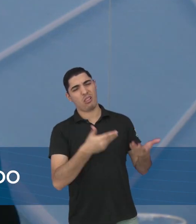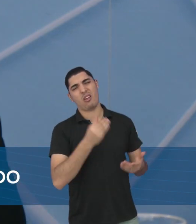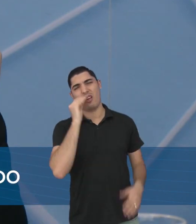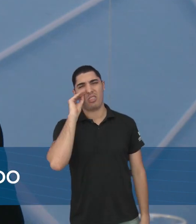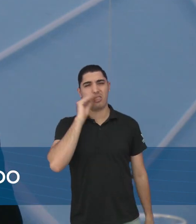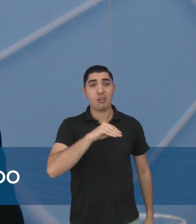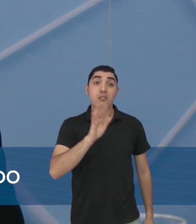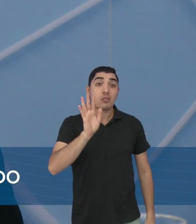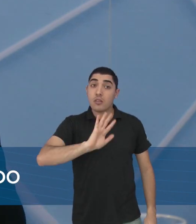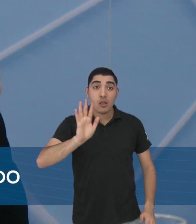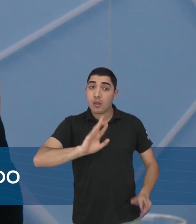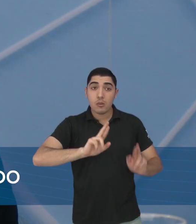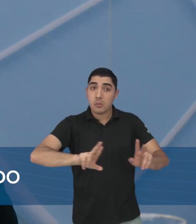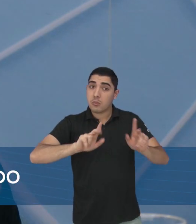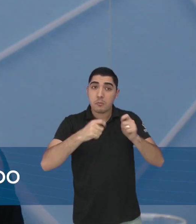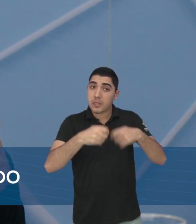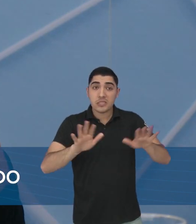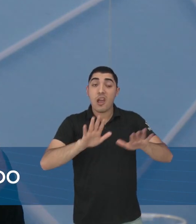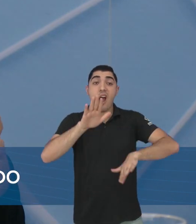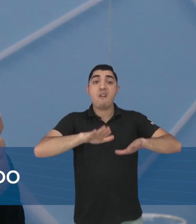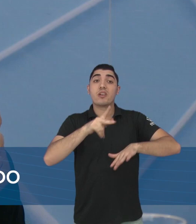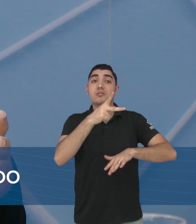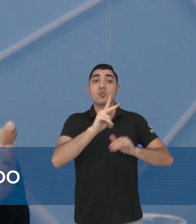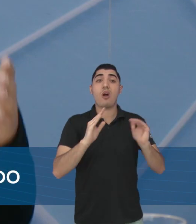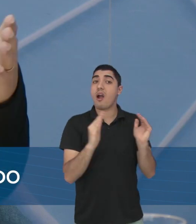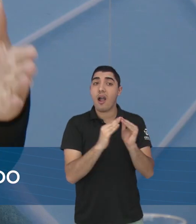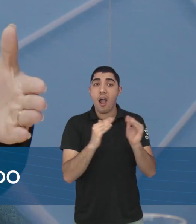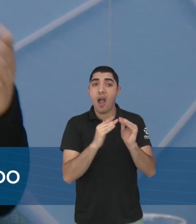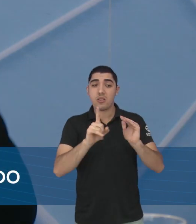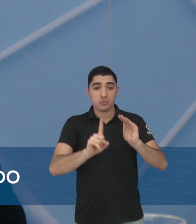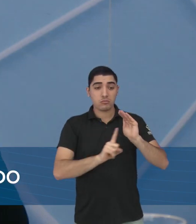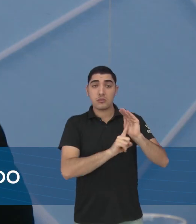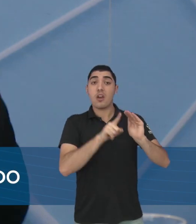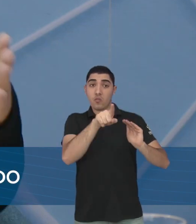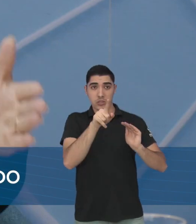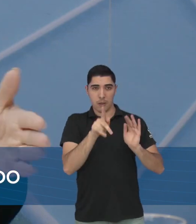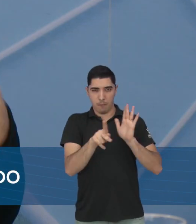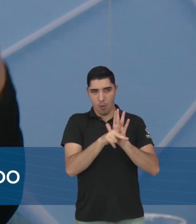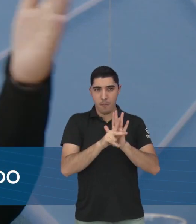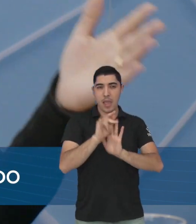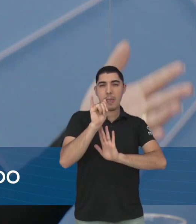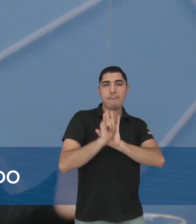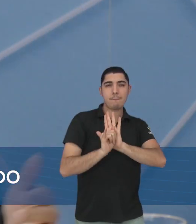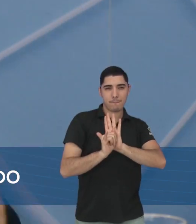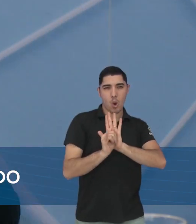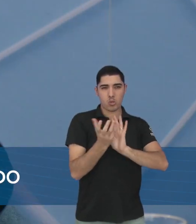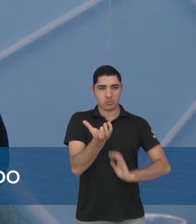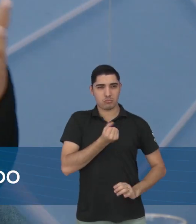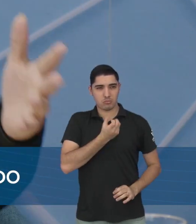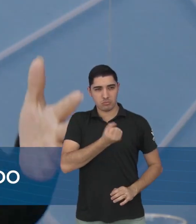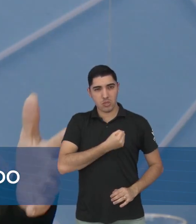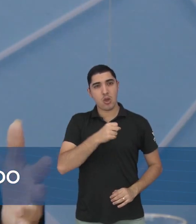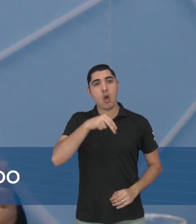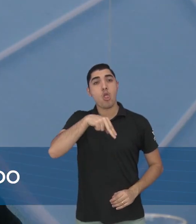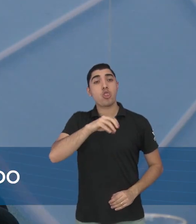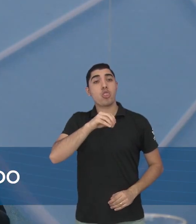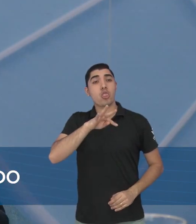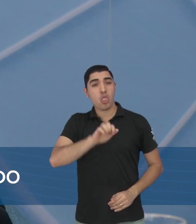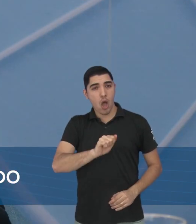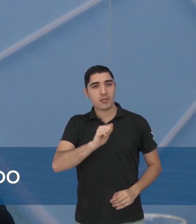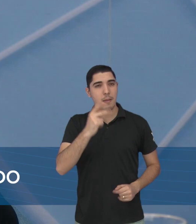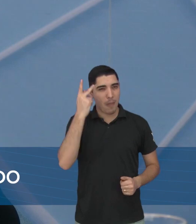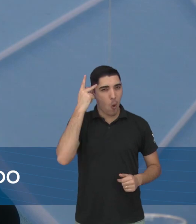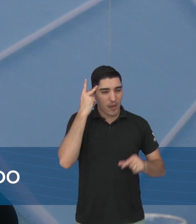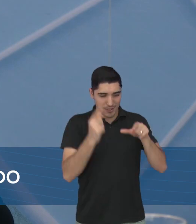de casa, né? Através do imposto de renda ou da nota paulista.